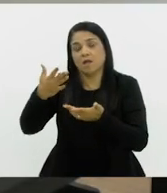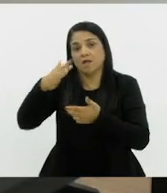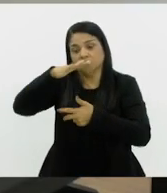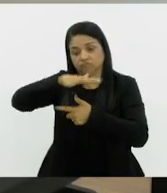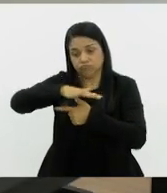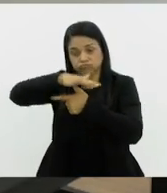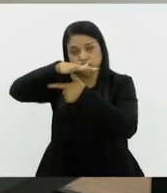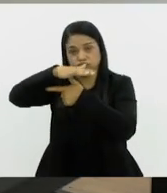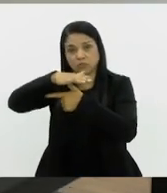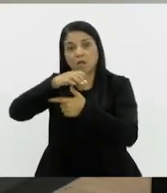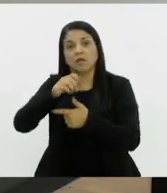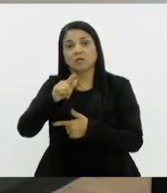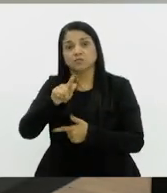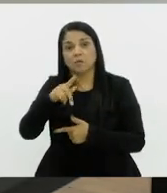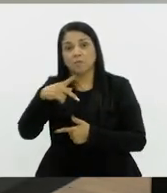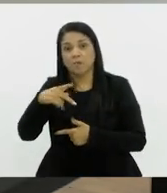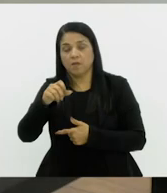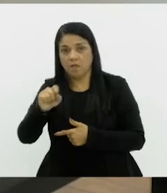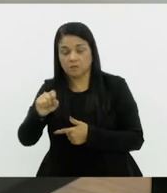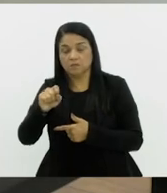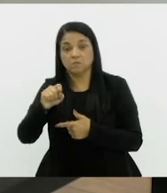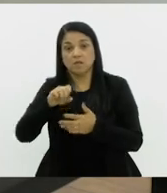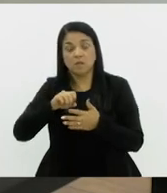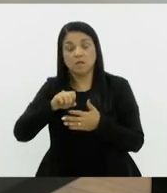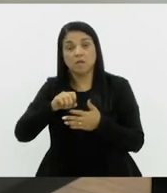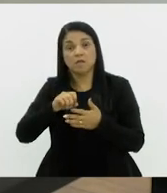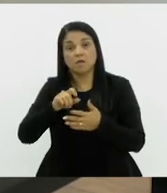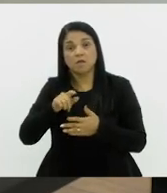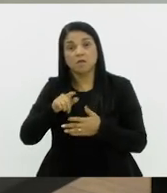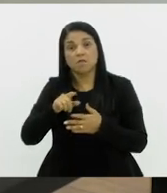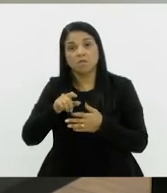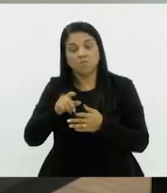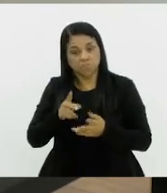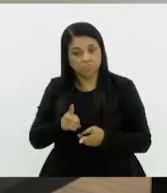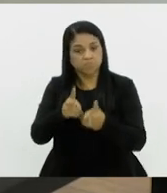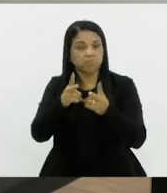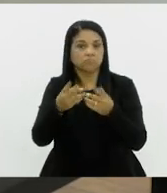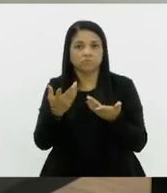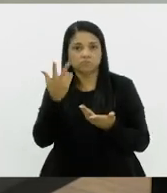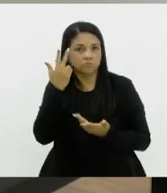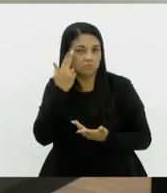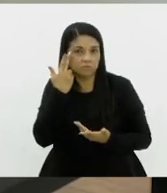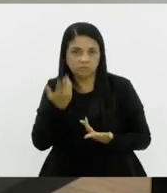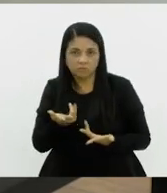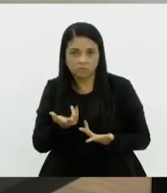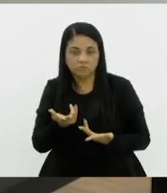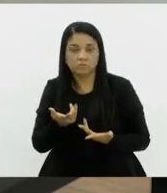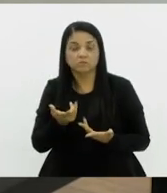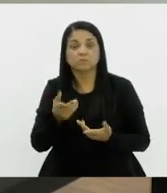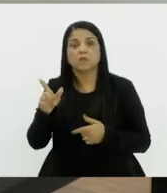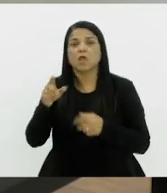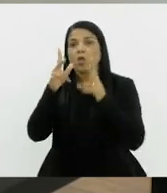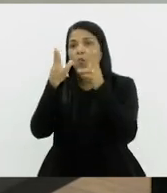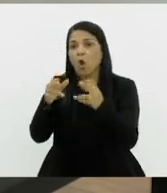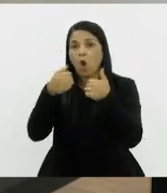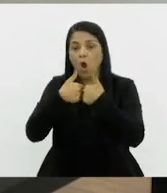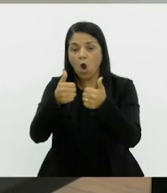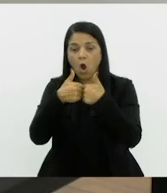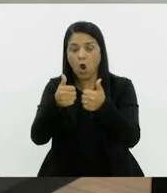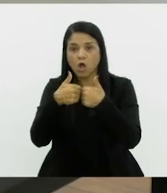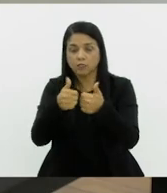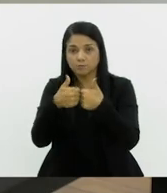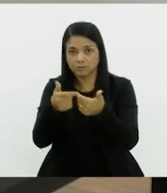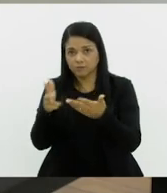GPS ligado, assim como uma empresa de ônibus. Ela vai ter que andar com o transporte, que ela tem que usar aquele aparelho, que eu esqueci o nome. Concordo. Que